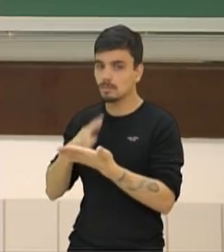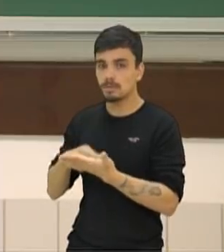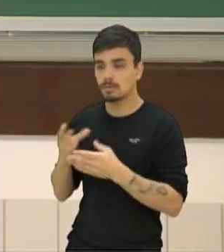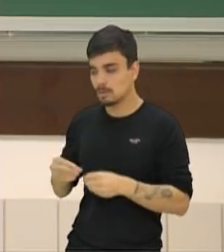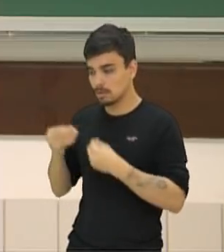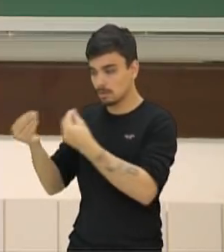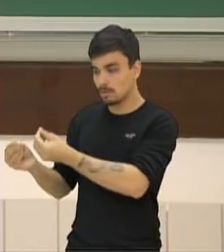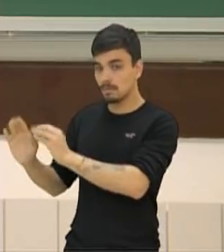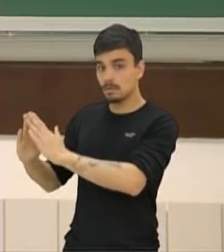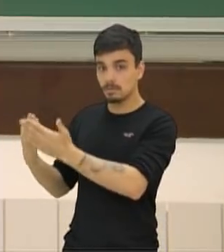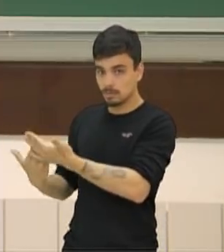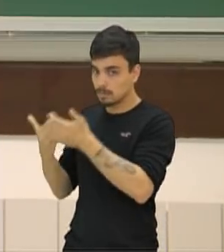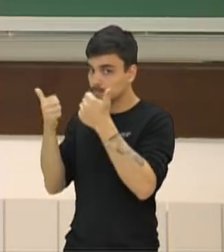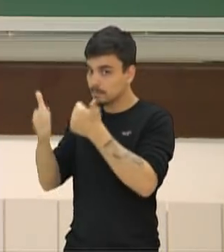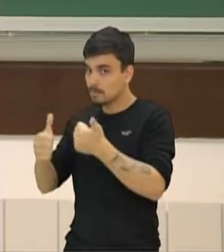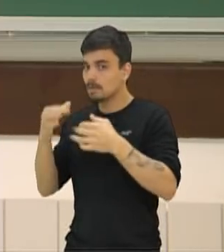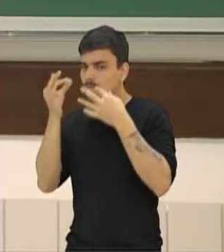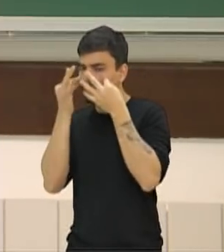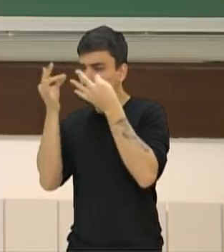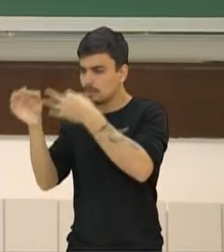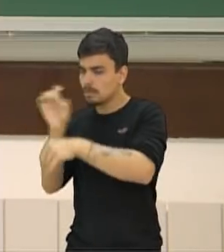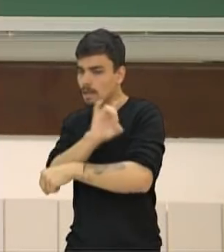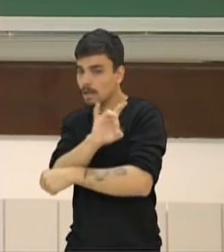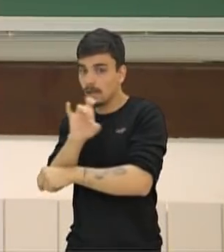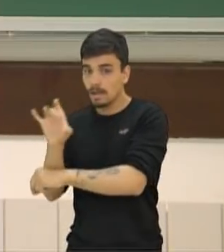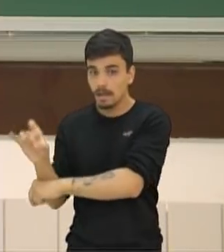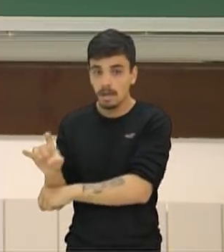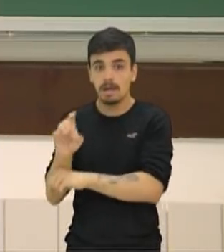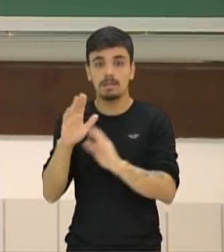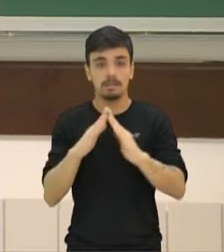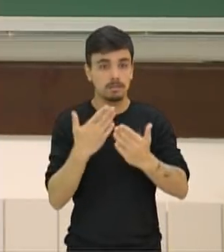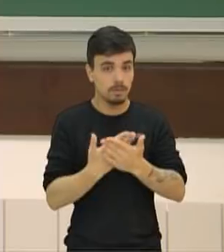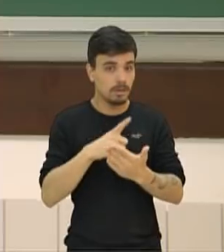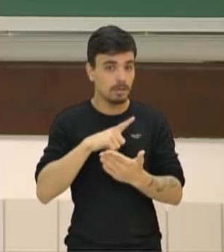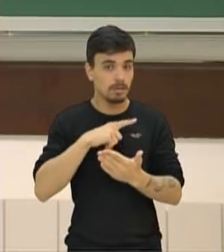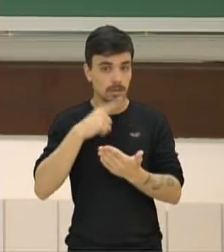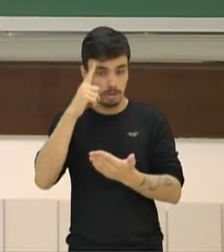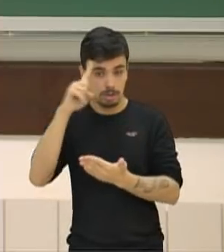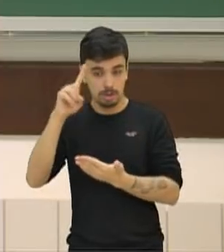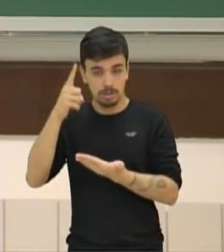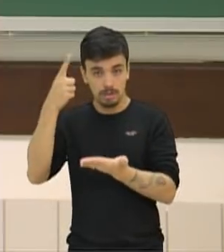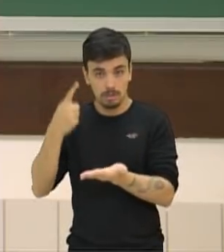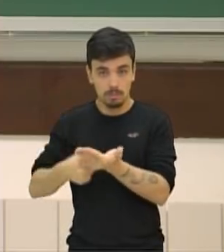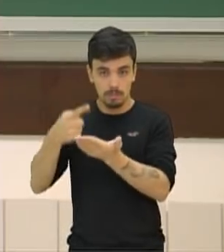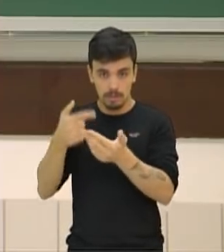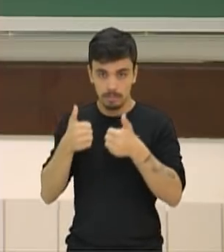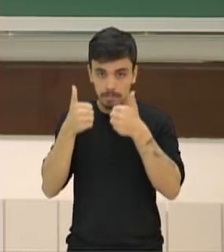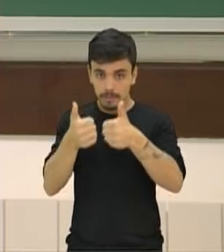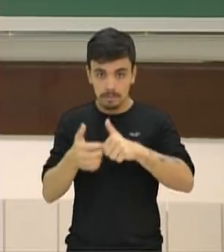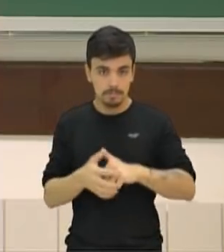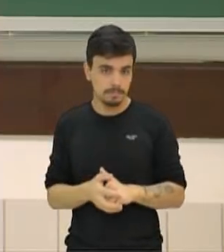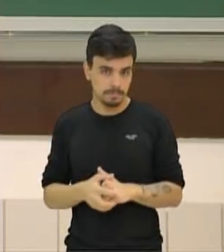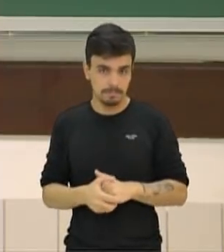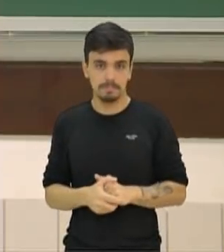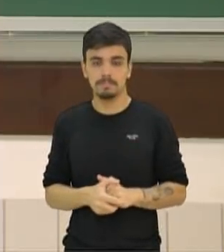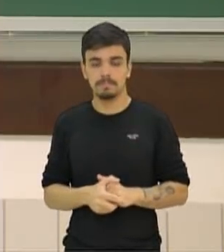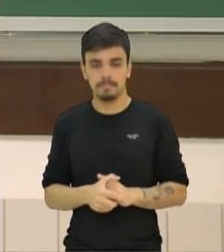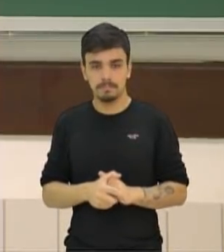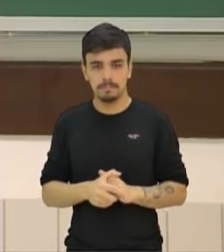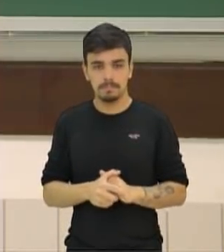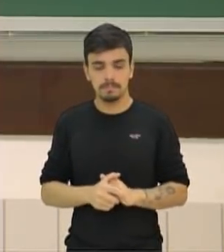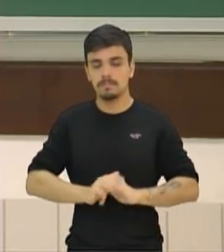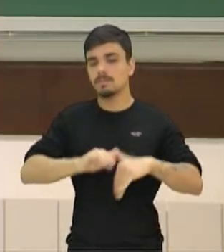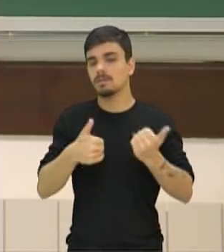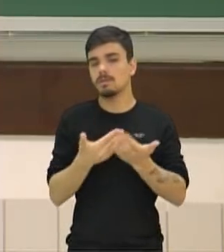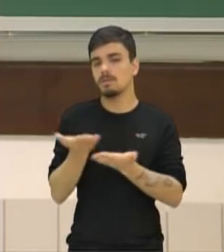colégio, né? Fiquem espertos que cada colégio tem os seus dias e horários combinados, tá bom? Fiquem atentos. Então, vamos lá.